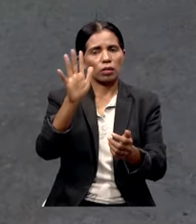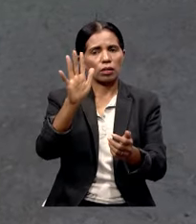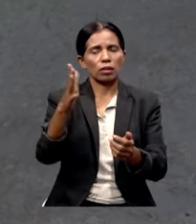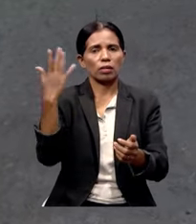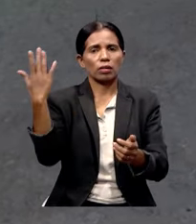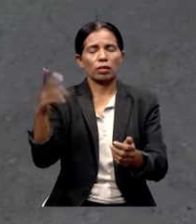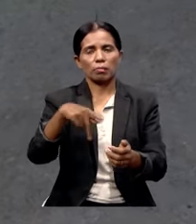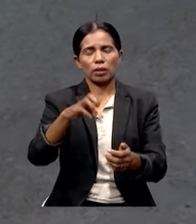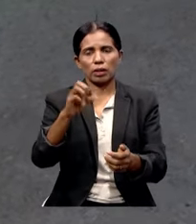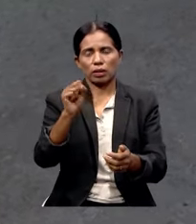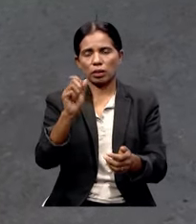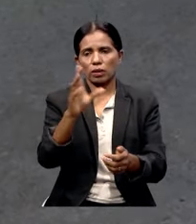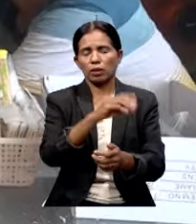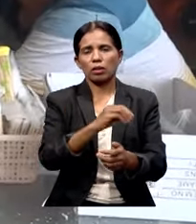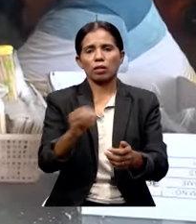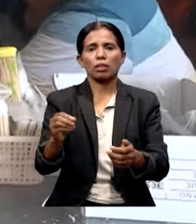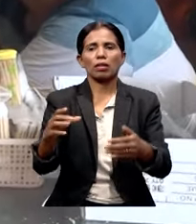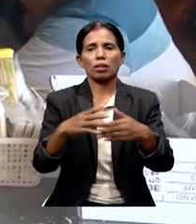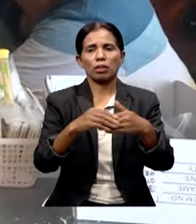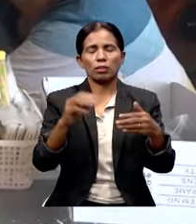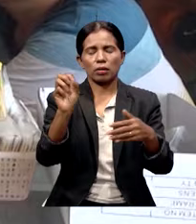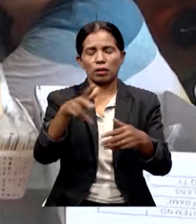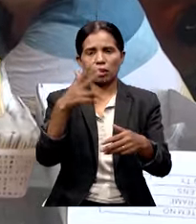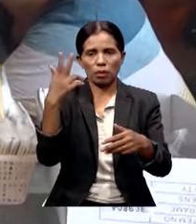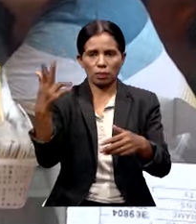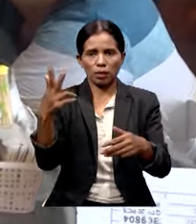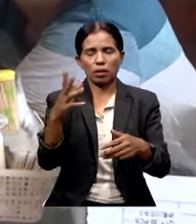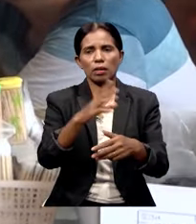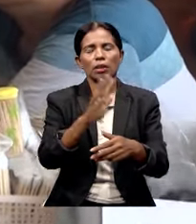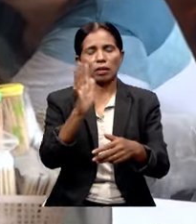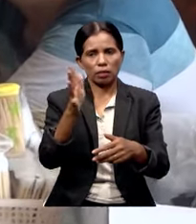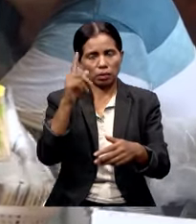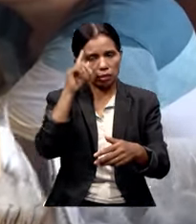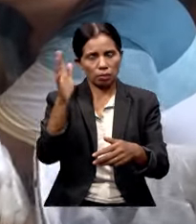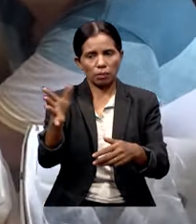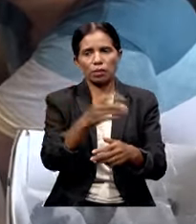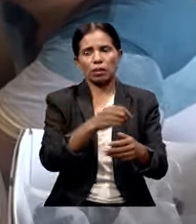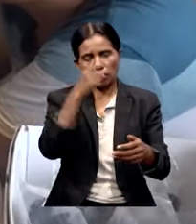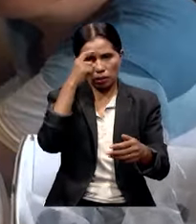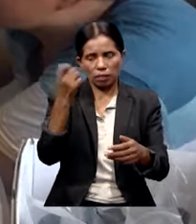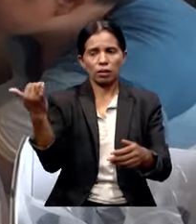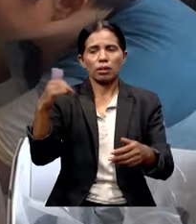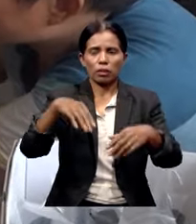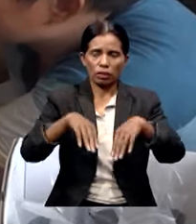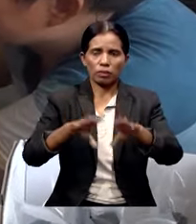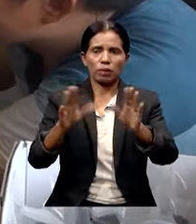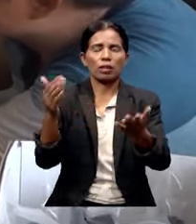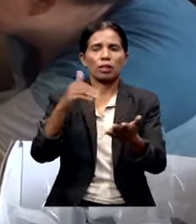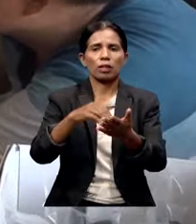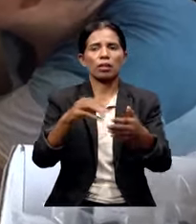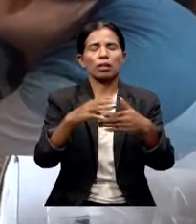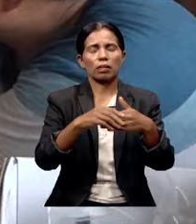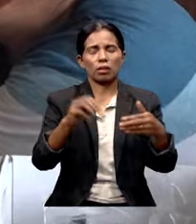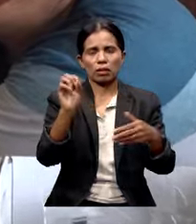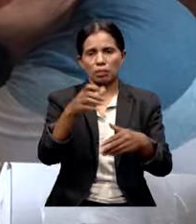armazém perícios faturada, o folha em dólar, são os centolos centavos, Lima nulo, cada chaco, também se a fam fale, o dólar, são os em